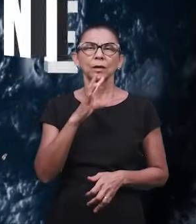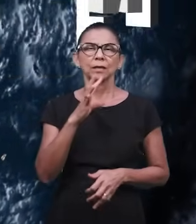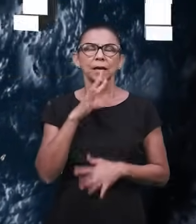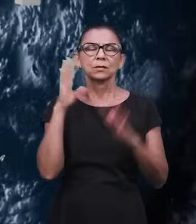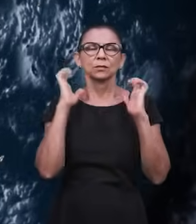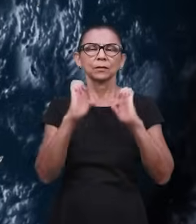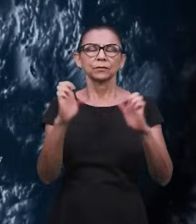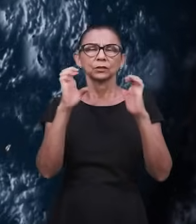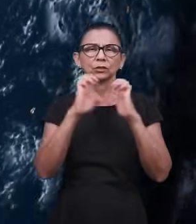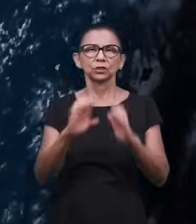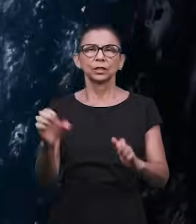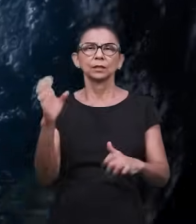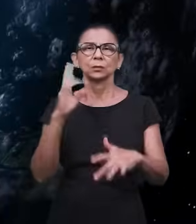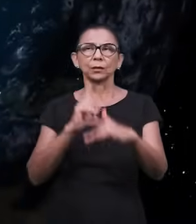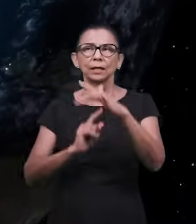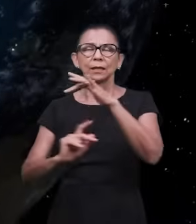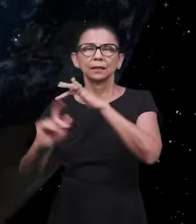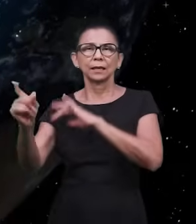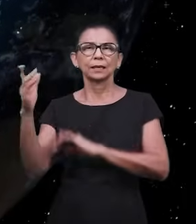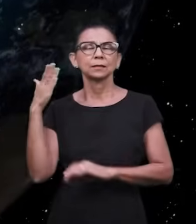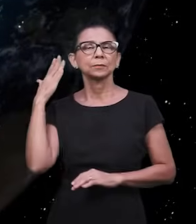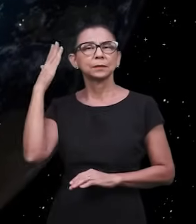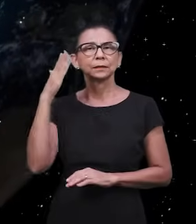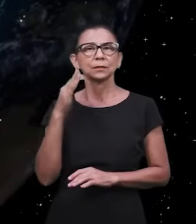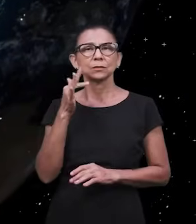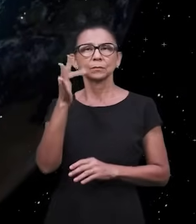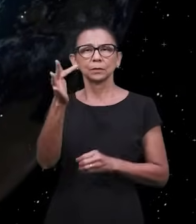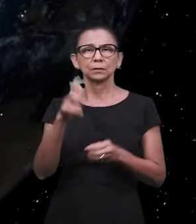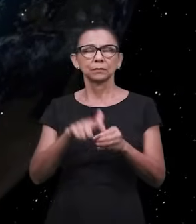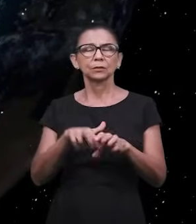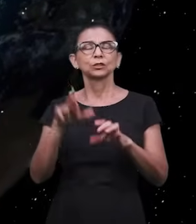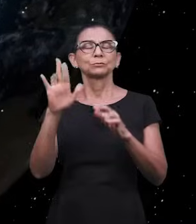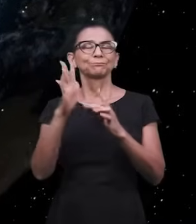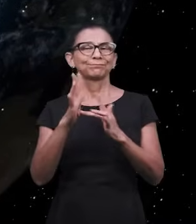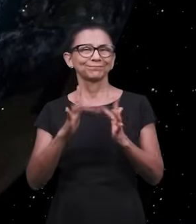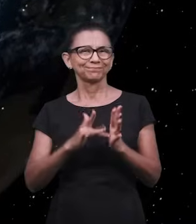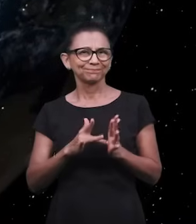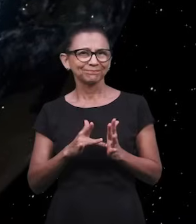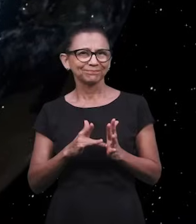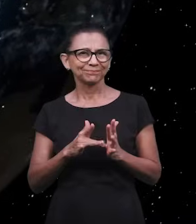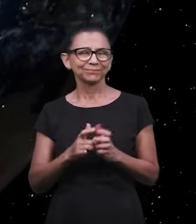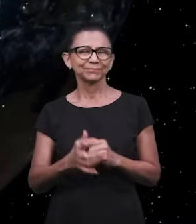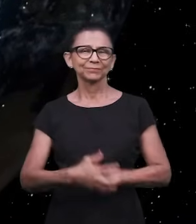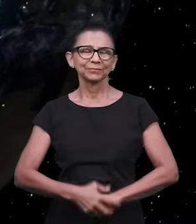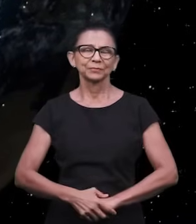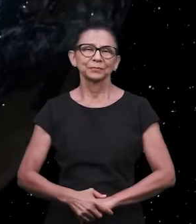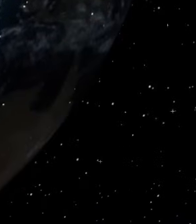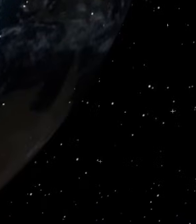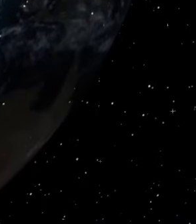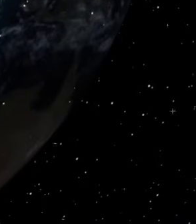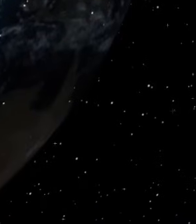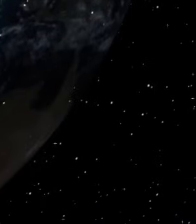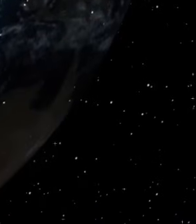alcançadas pelo Evangelho Eterno e pela mensagem da breve volta do Senhor Jesus.